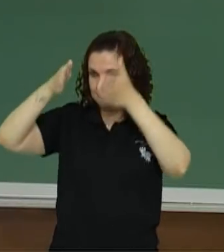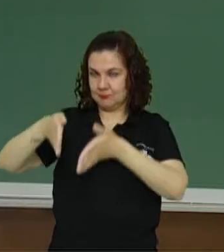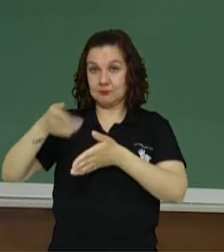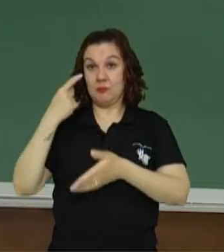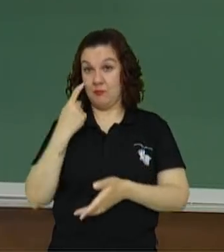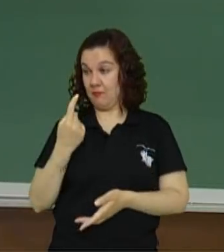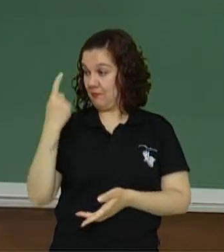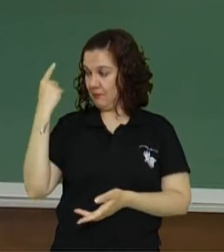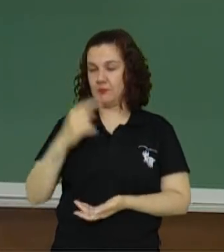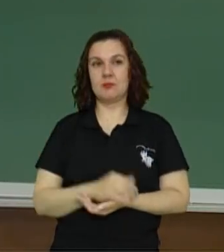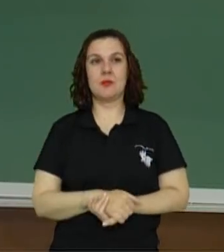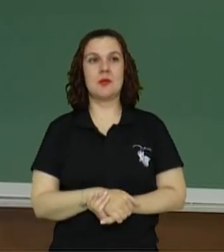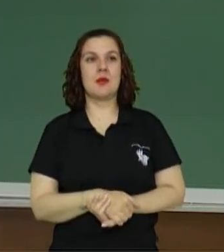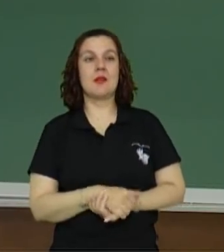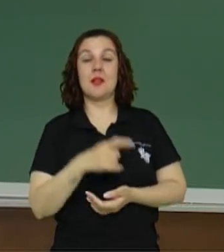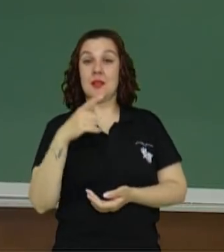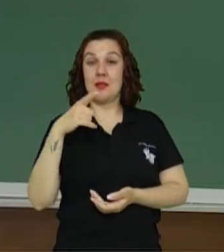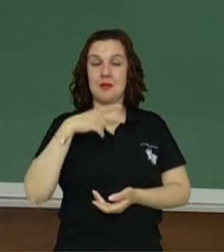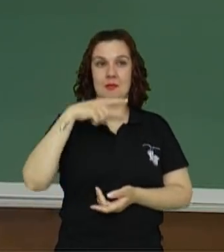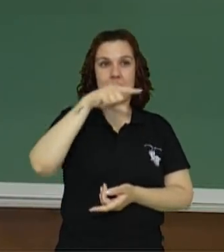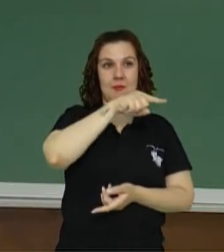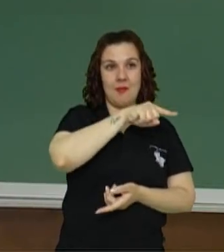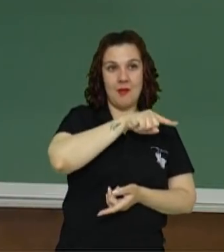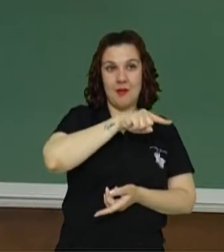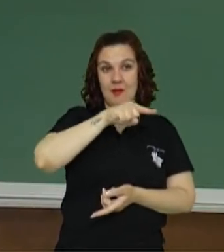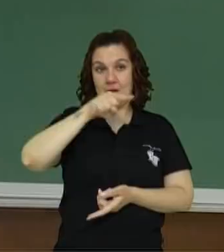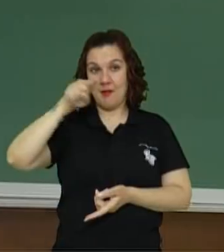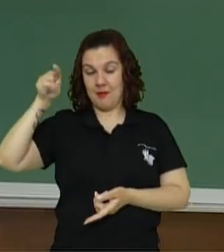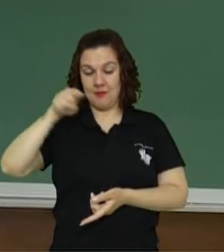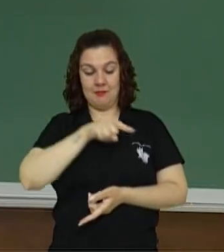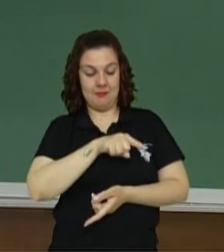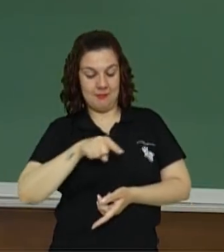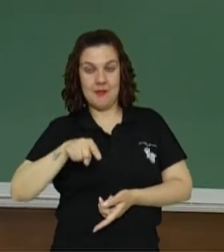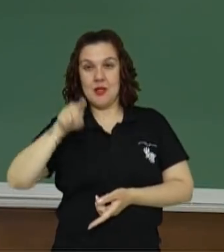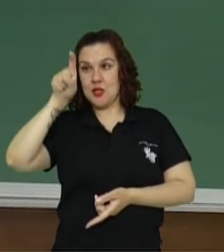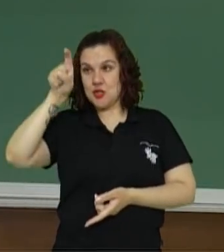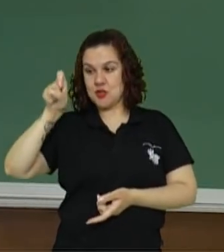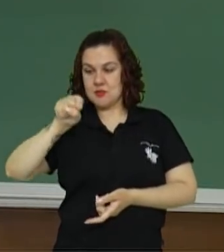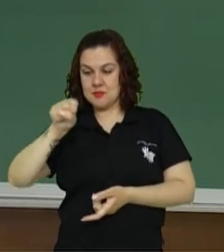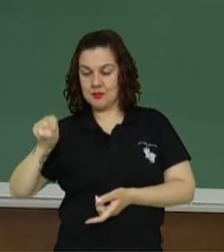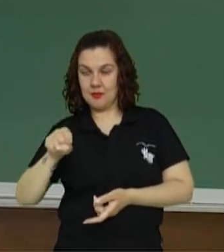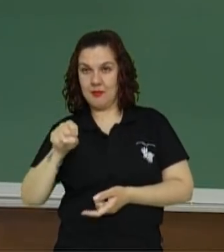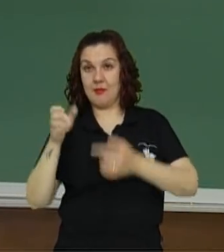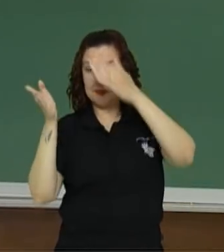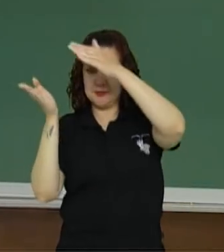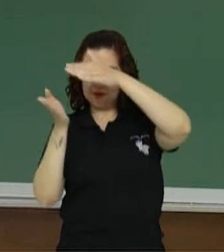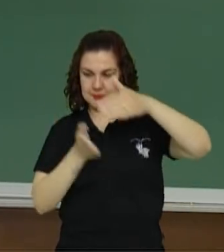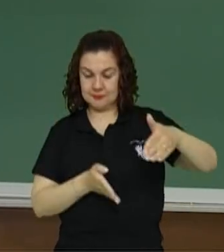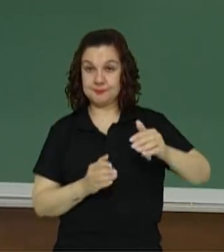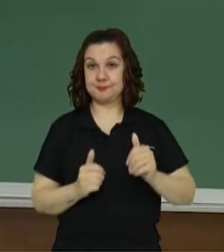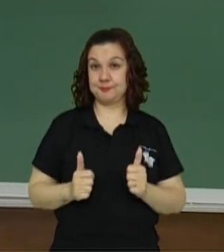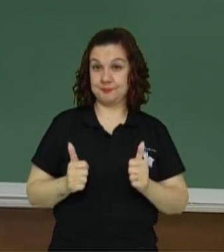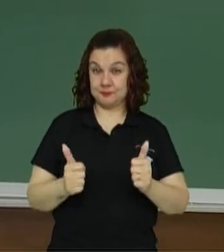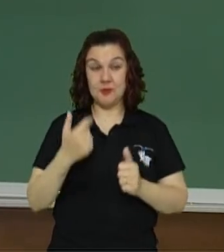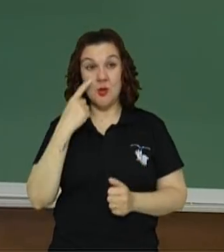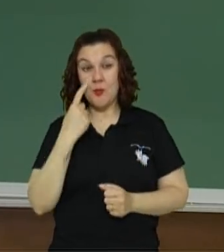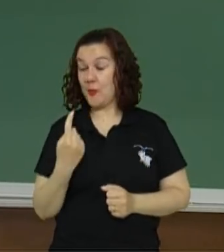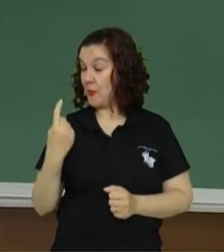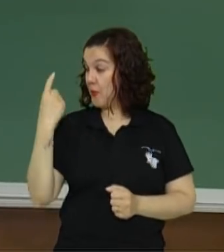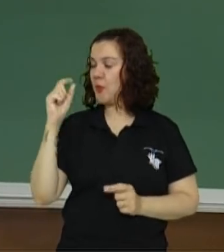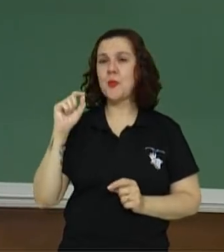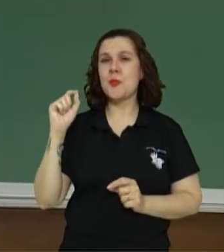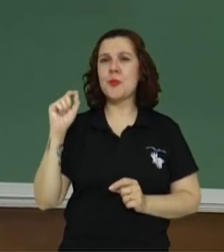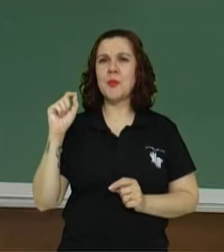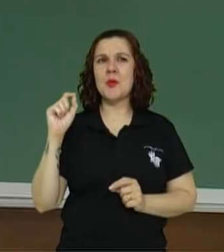né? E aí, eu tenho reta X aqui e reta S como as transversais. Ele mostra para